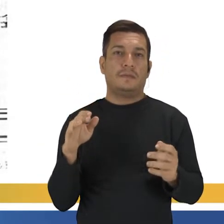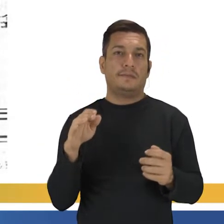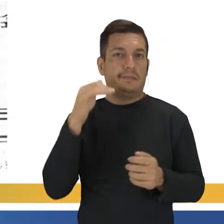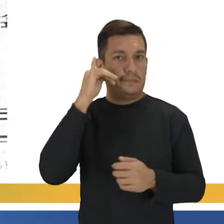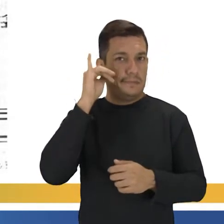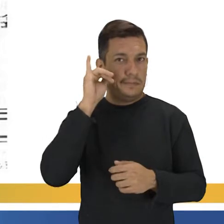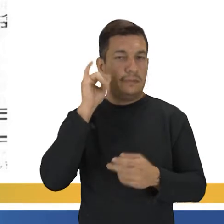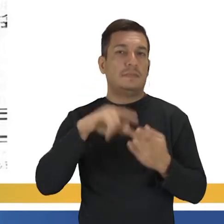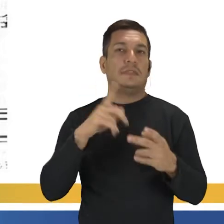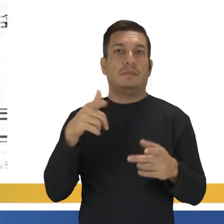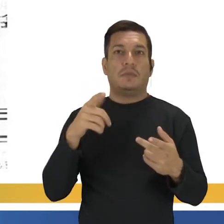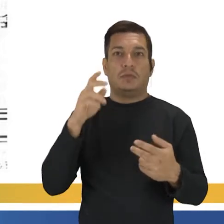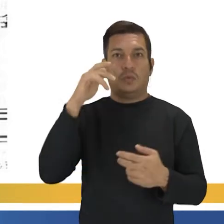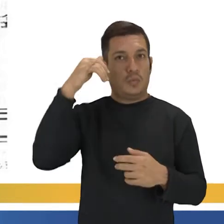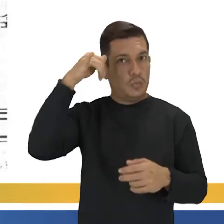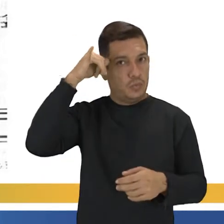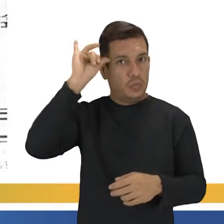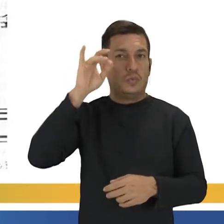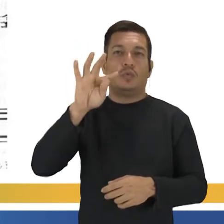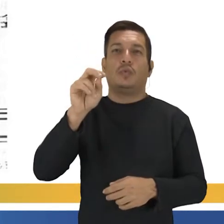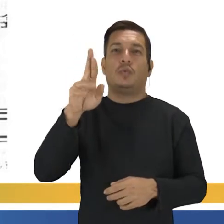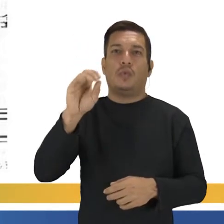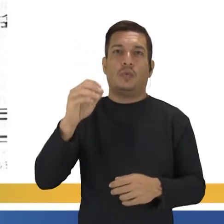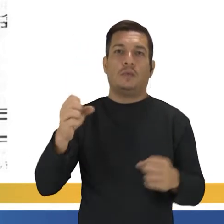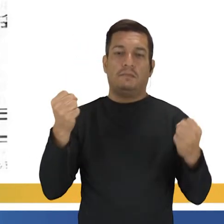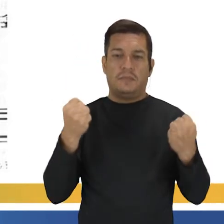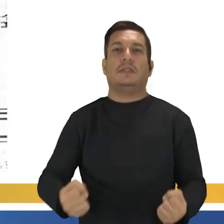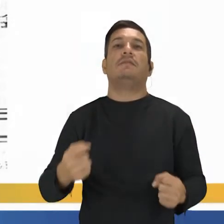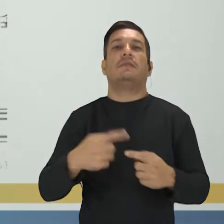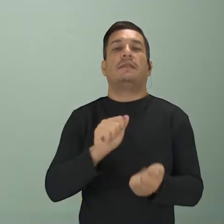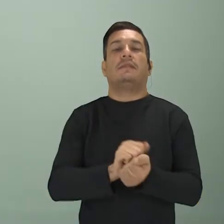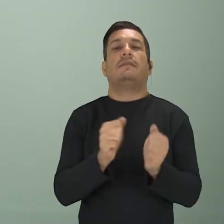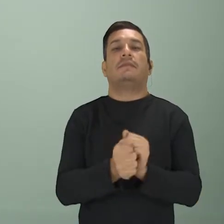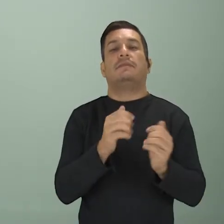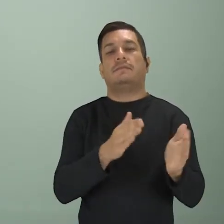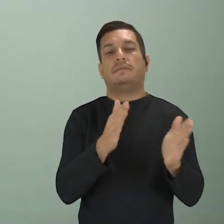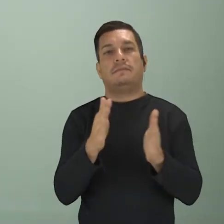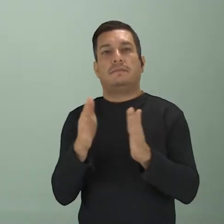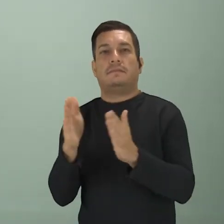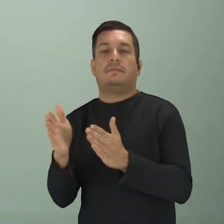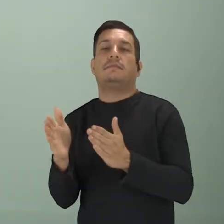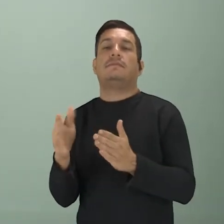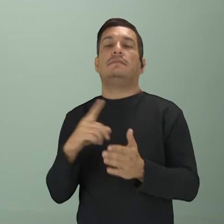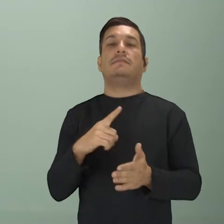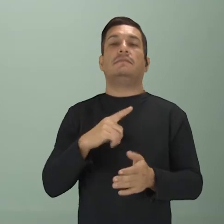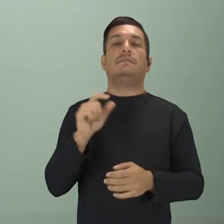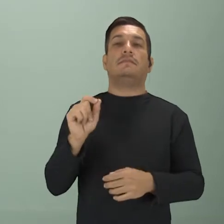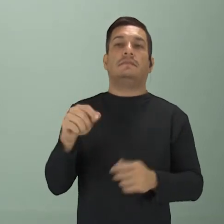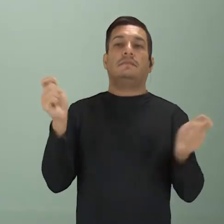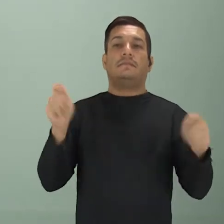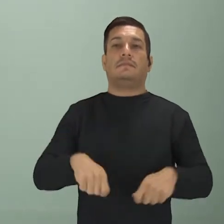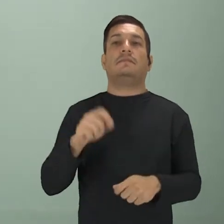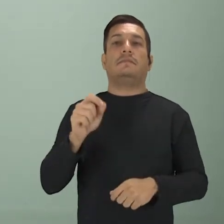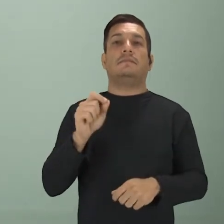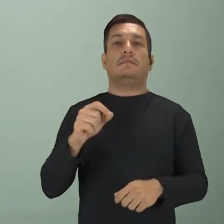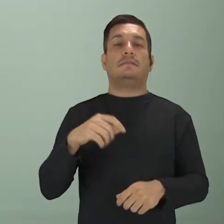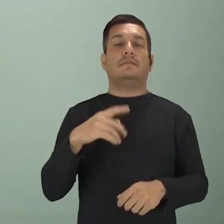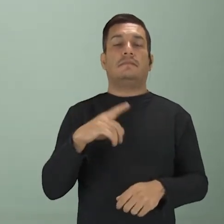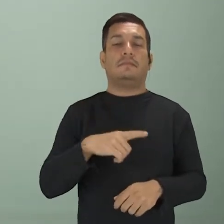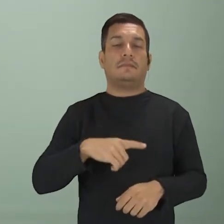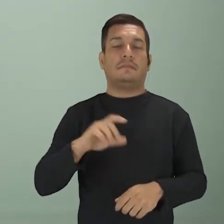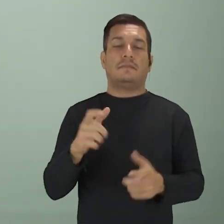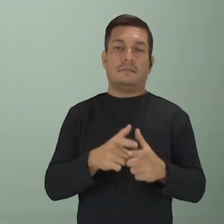ideal de recuperação, os níveis energéticos são restaurados e ampliados. Tá aí, a imagem diz tudo. O cara carrega um